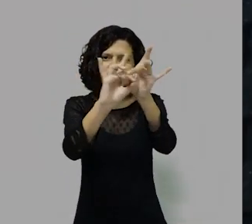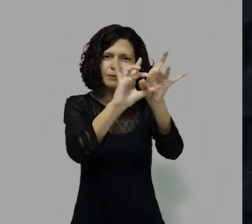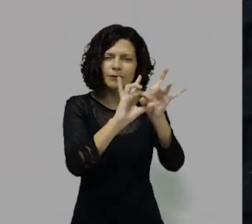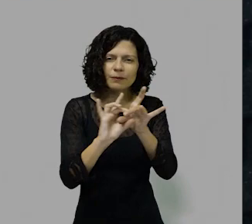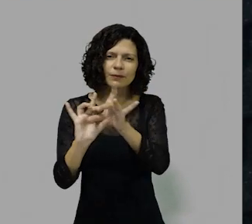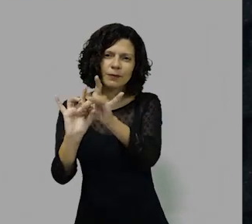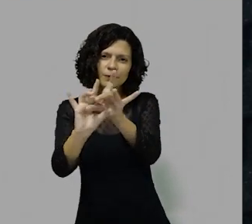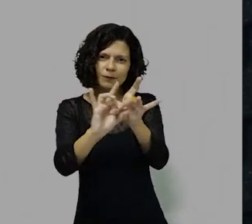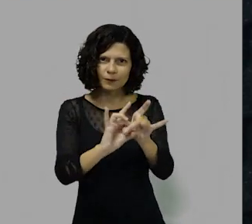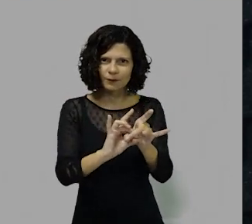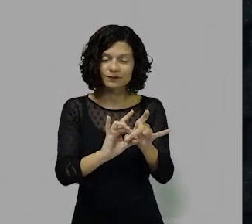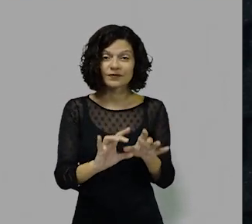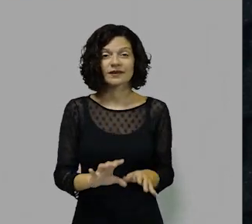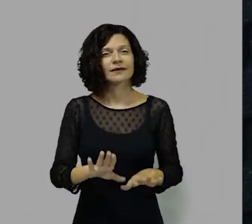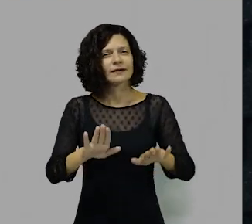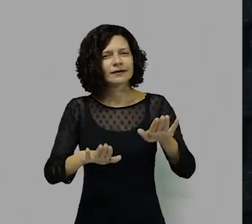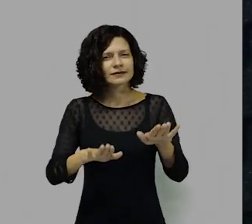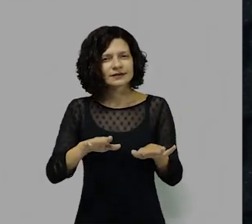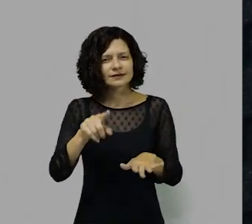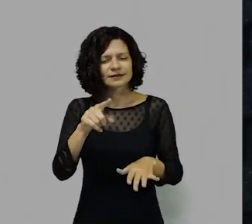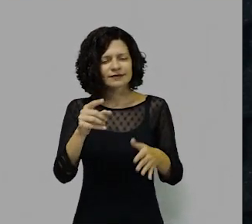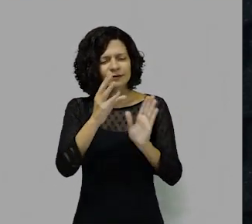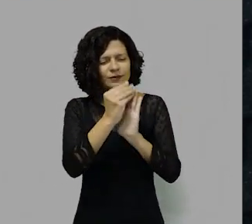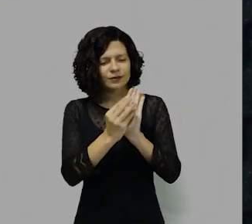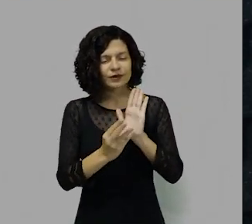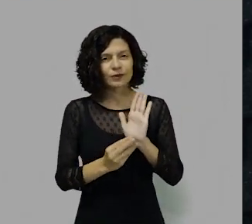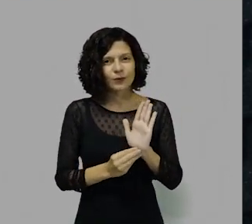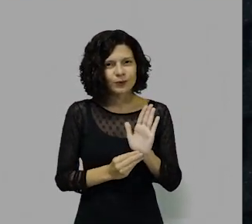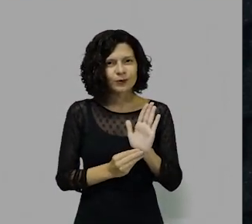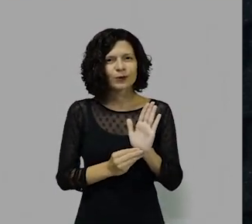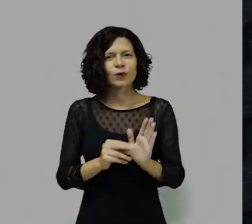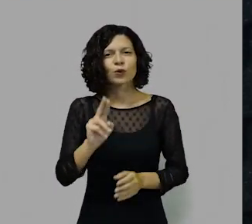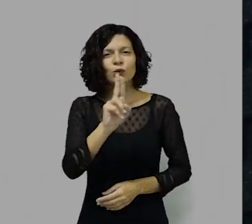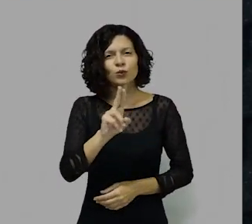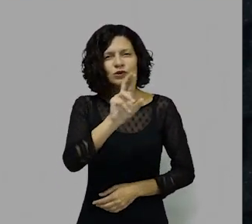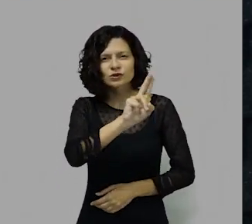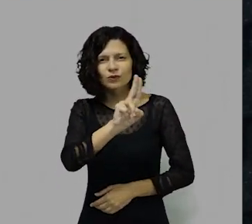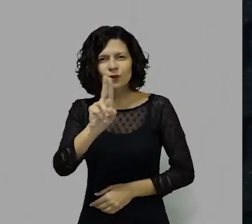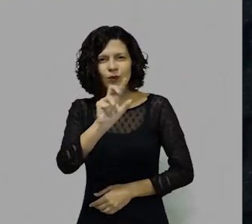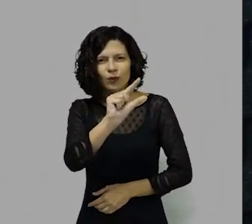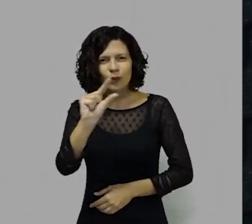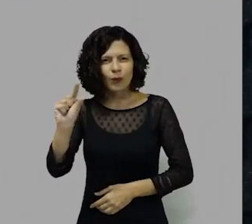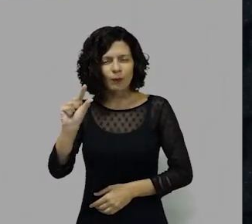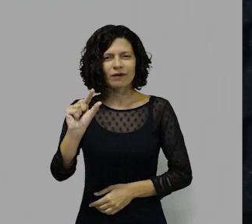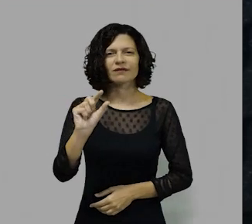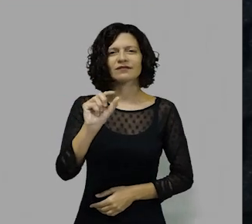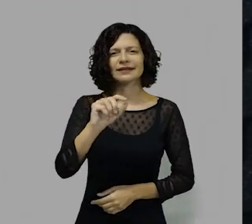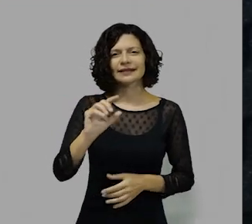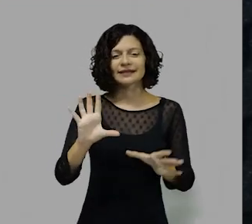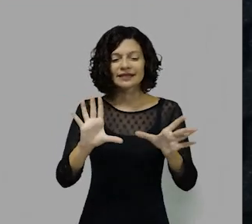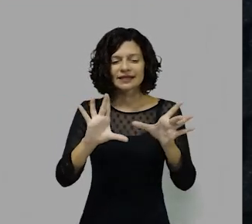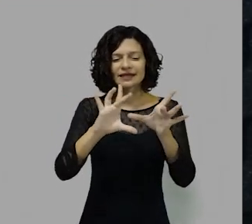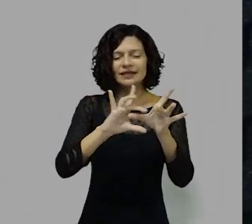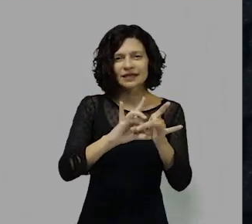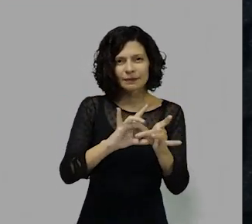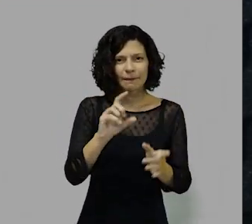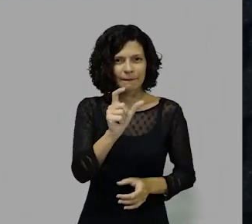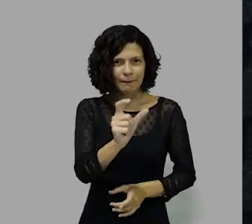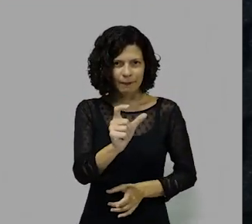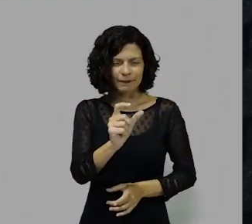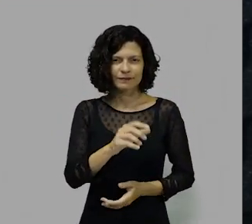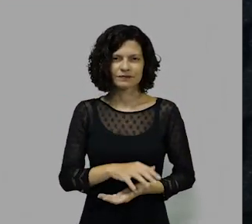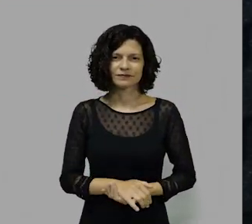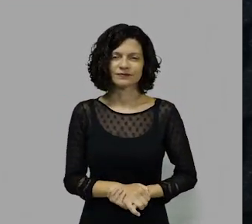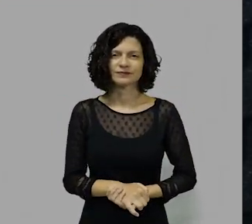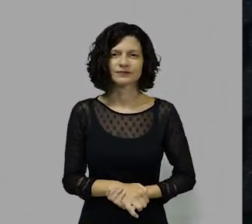vai aparecer linking words, que são palavras de ligação, palavras que você utiliza para concatenar